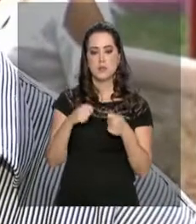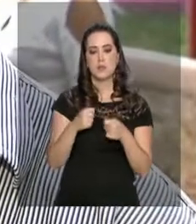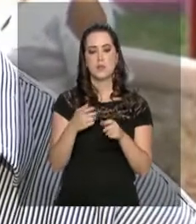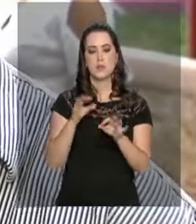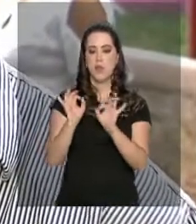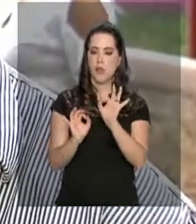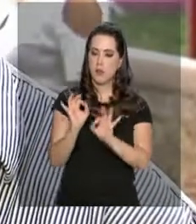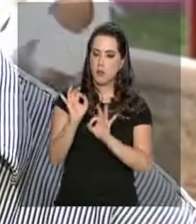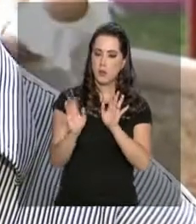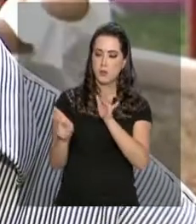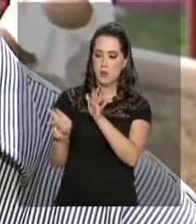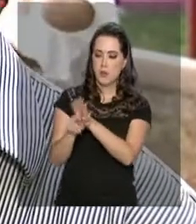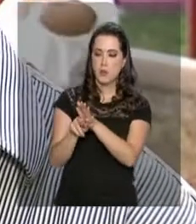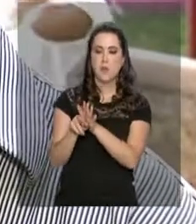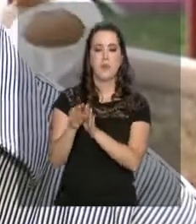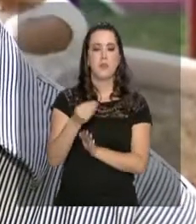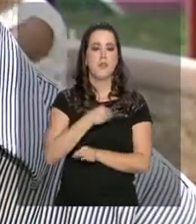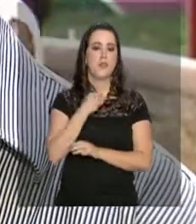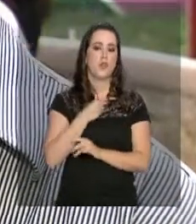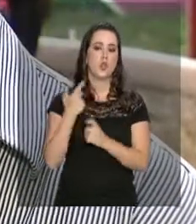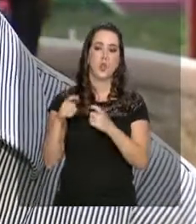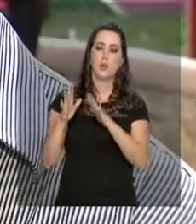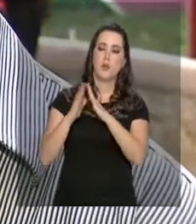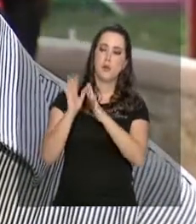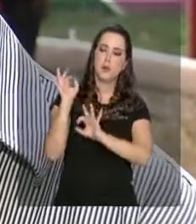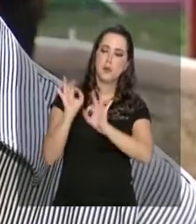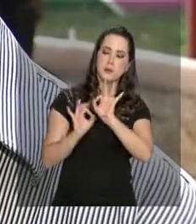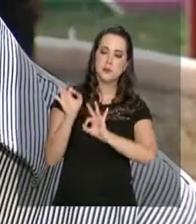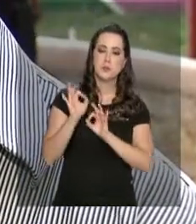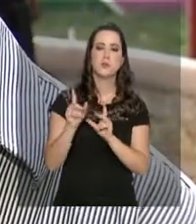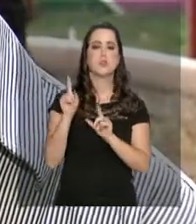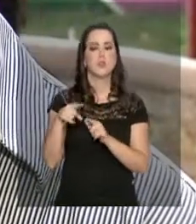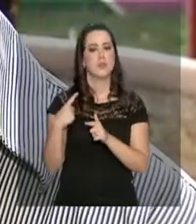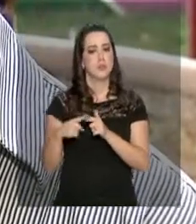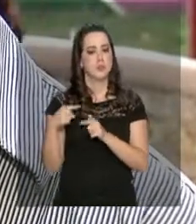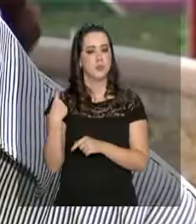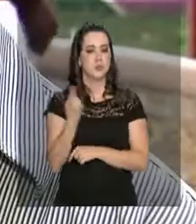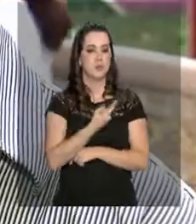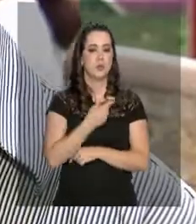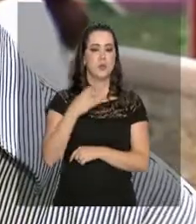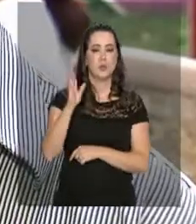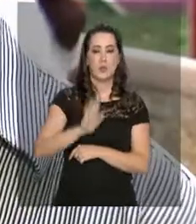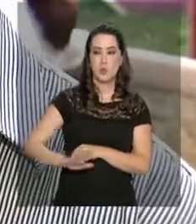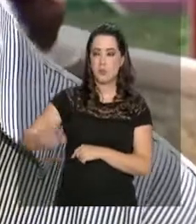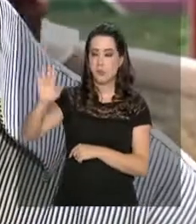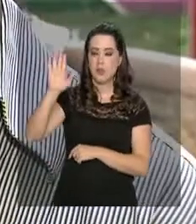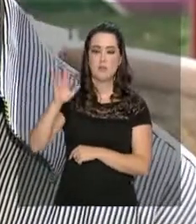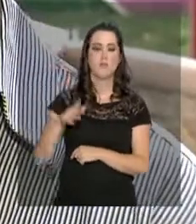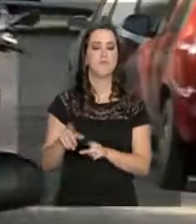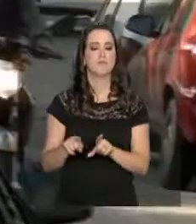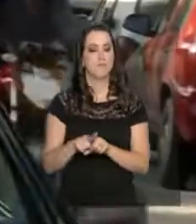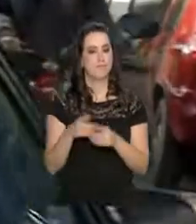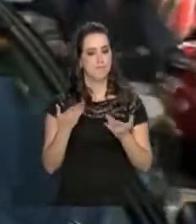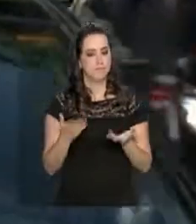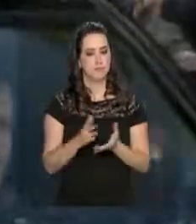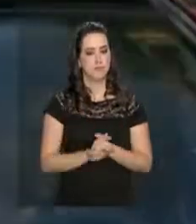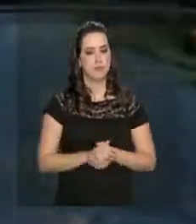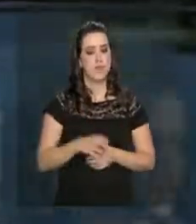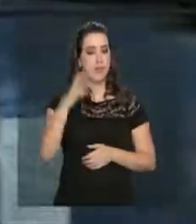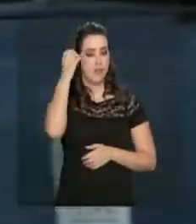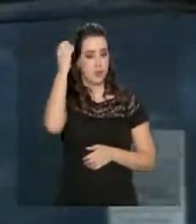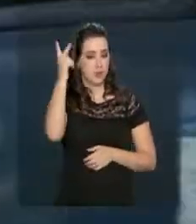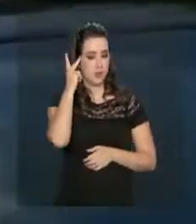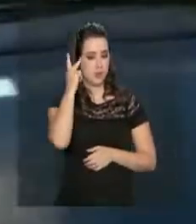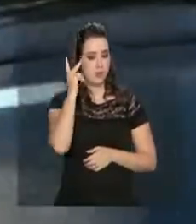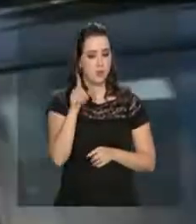se ajustando também com a questão de moradia que é um desafio para todo o nosso território não só aqui mas para todo o nosso território a viagem para são paulo